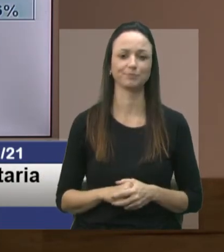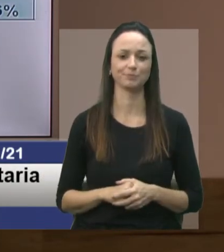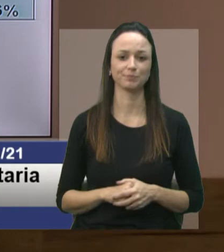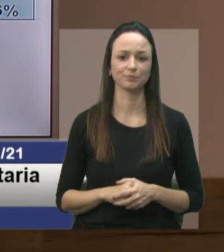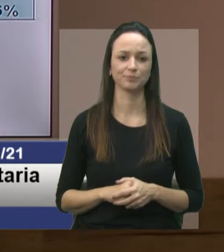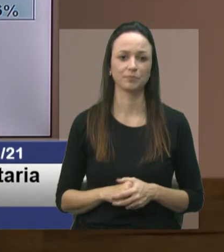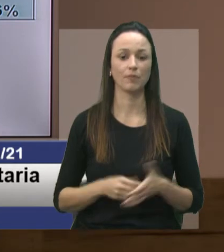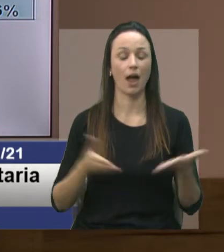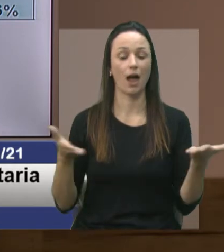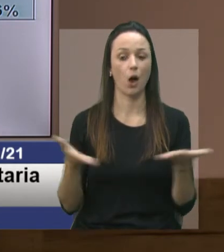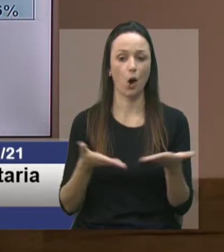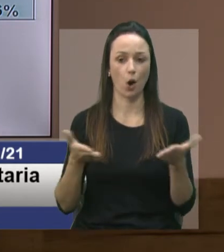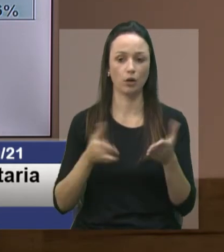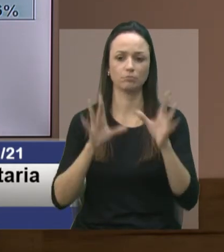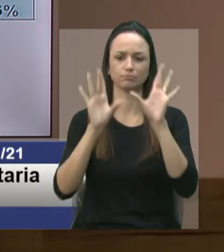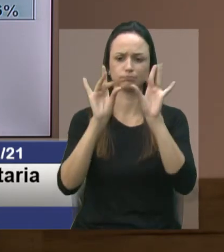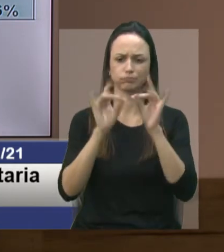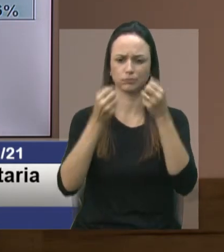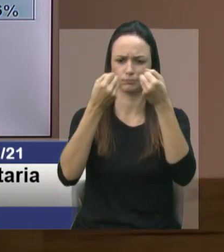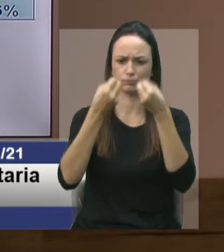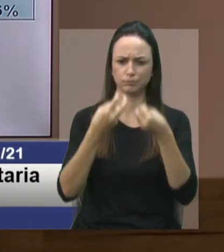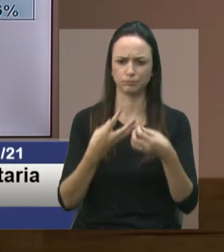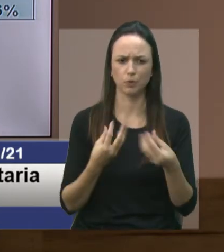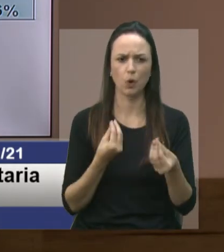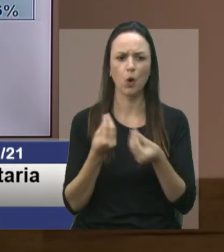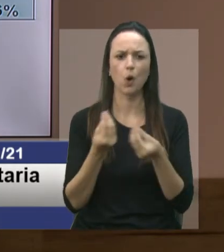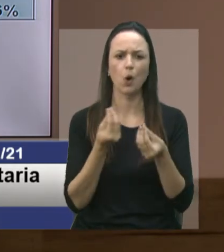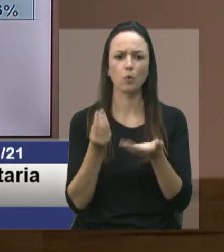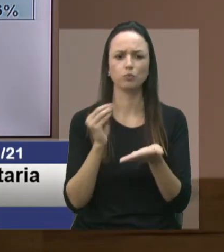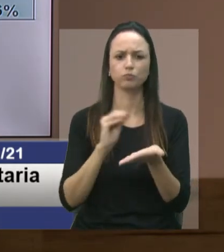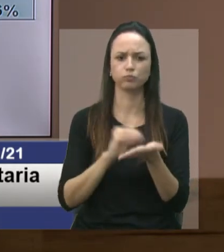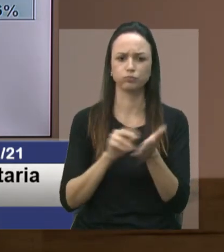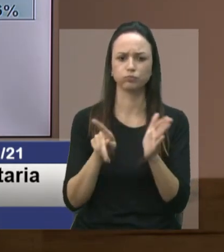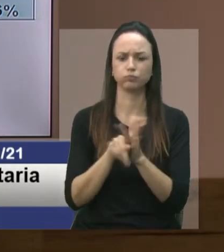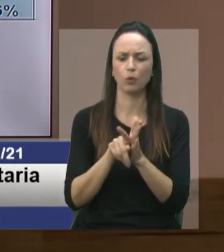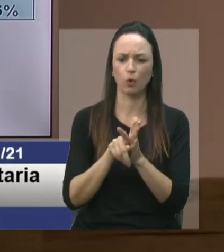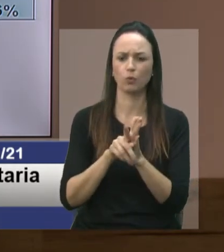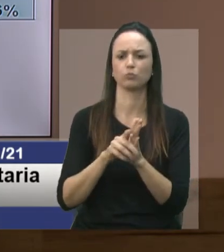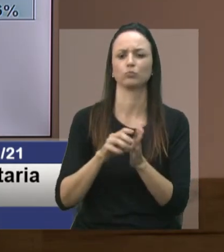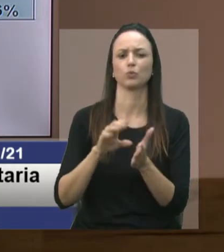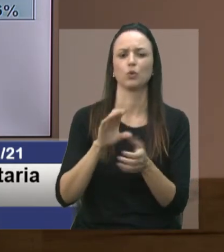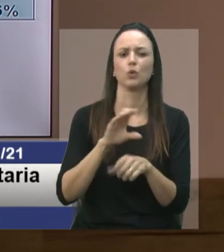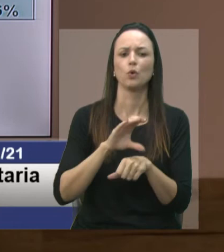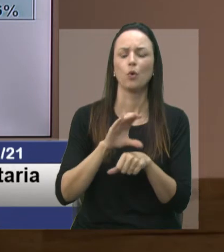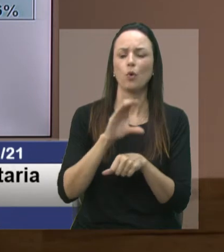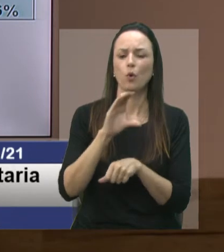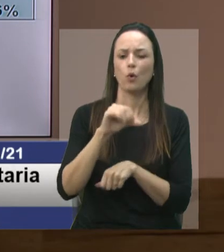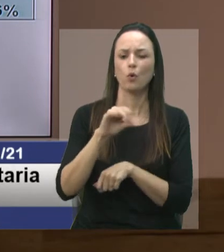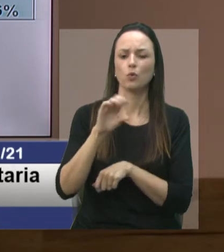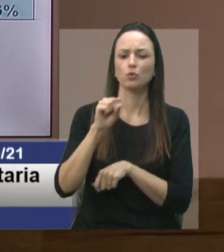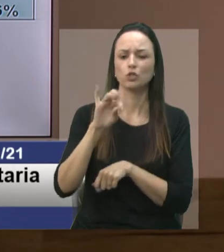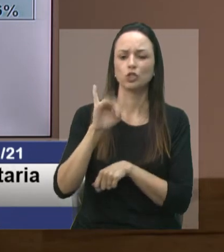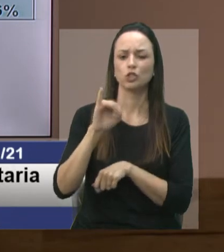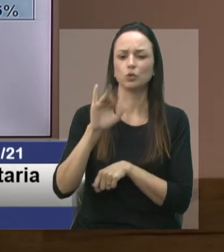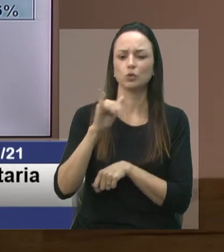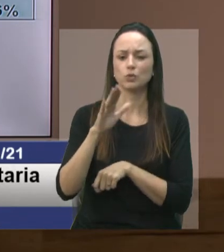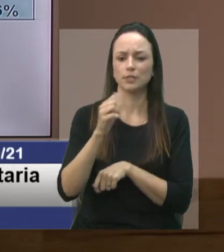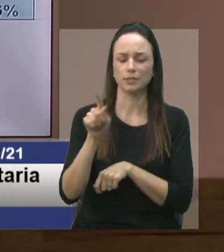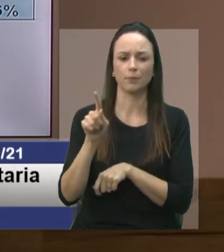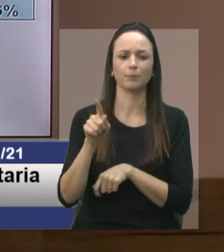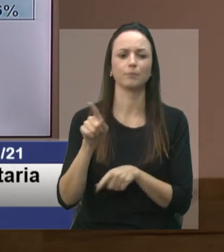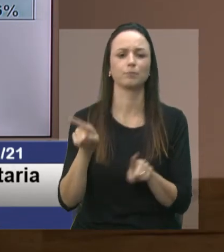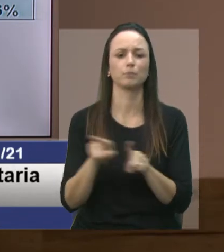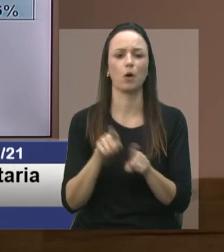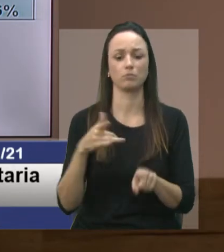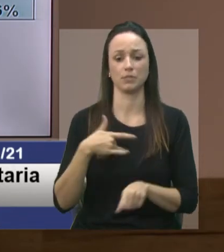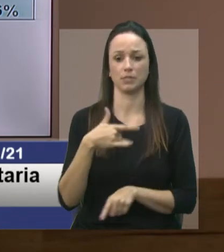Agora nós vamos detalhar como estão as aplicações constitucionais. Primeiramente, com recursos próprios da